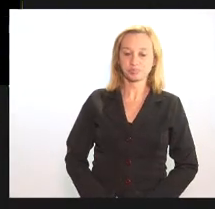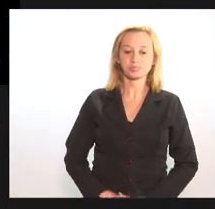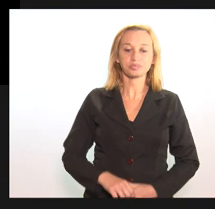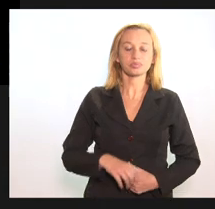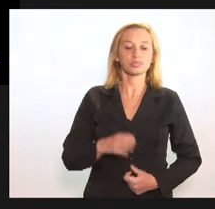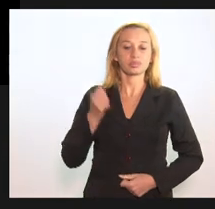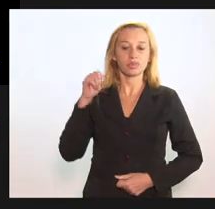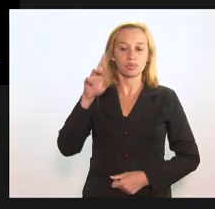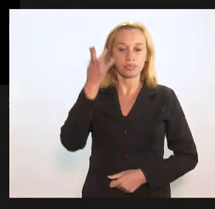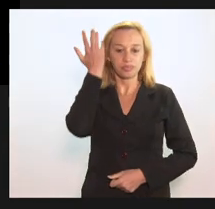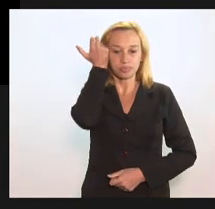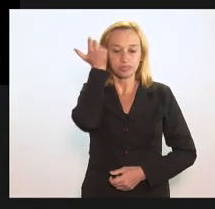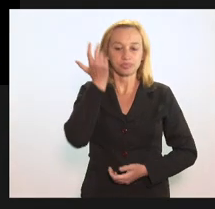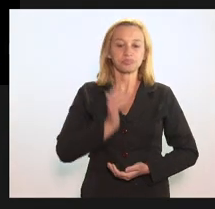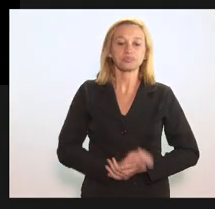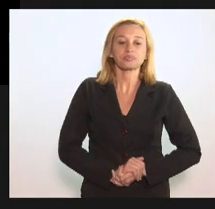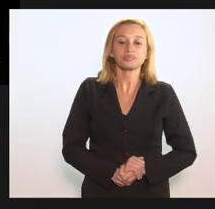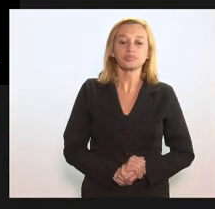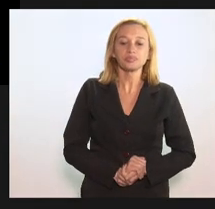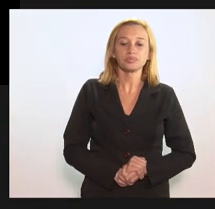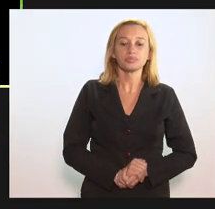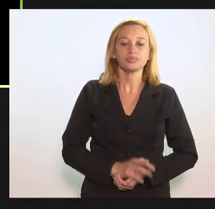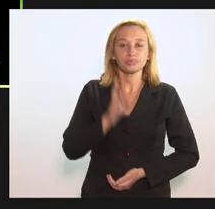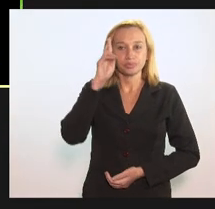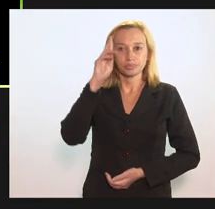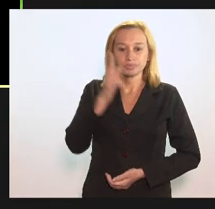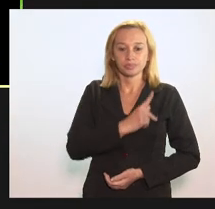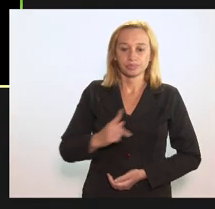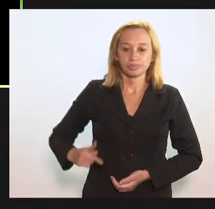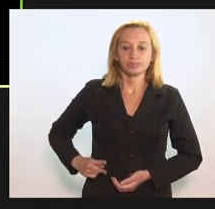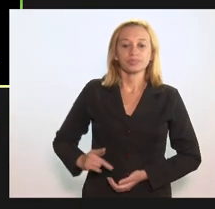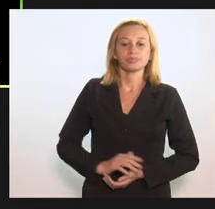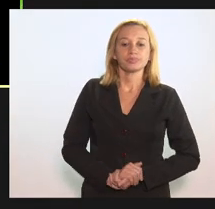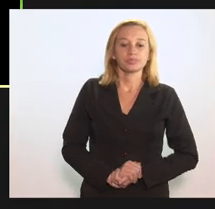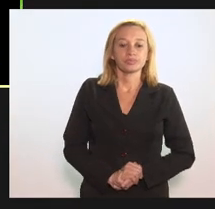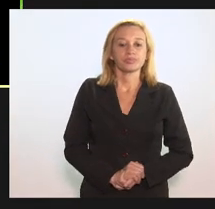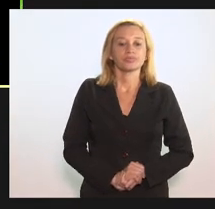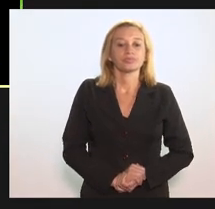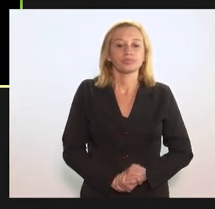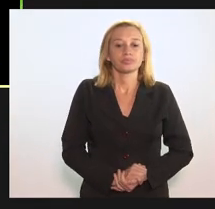Senhora presidente. Tudo bem, presidente?